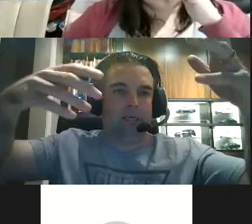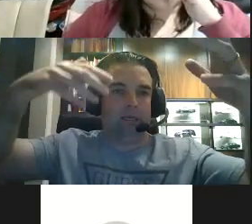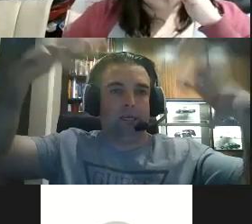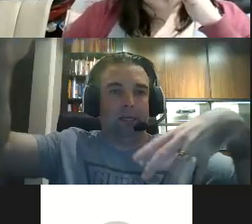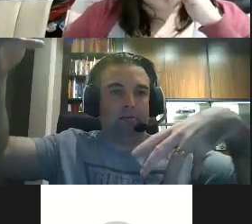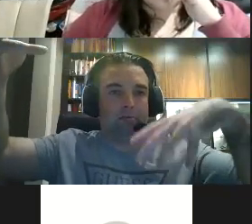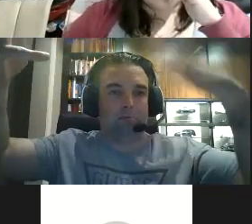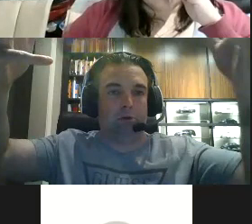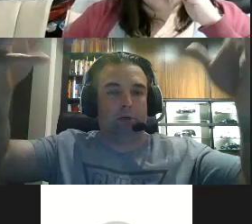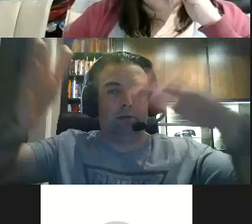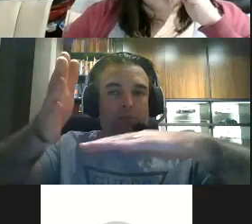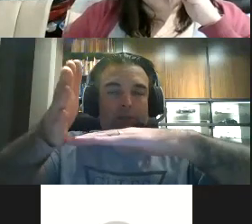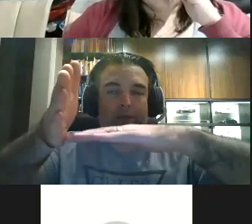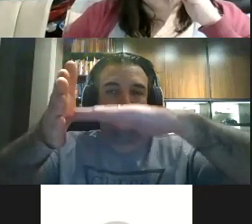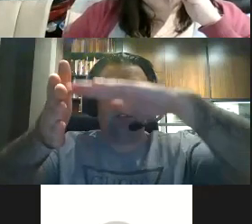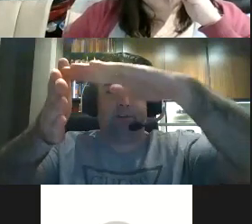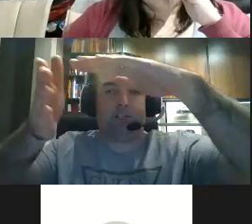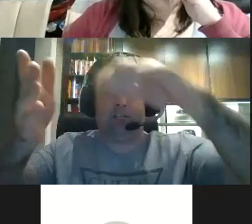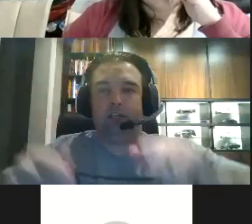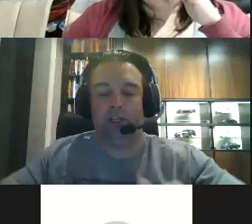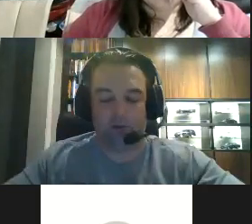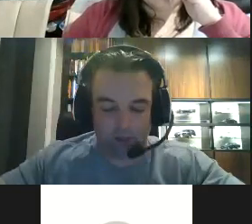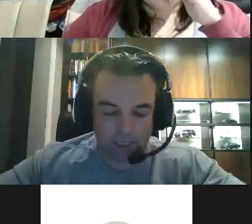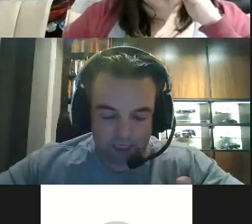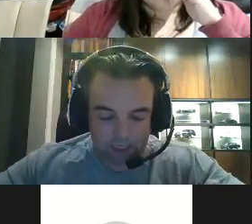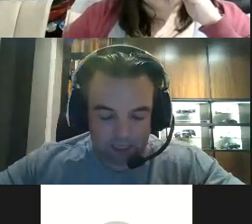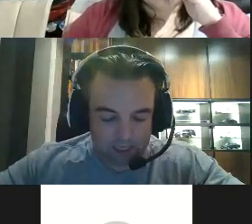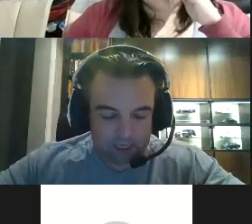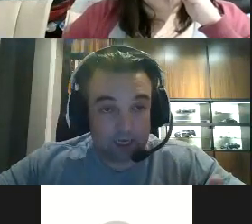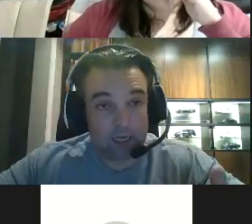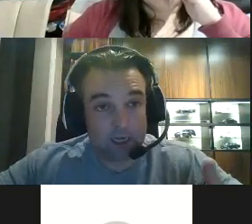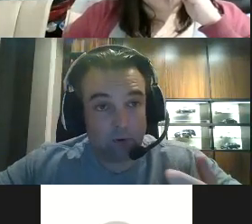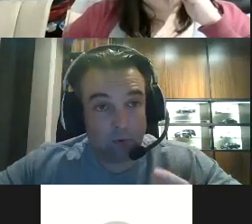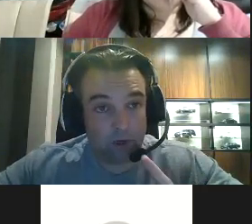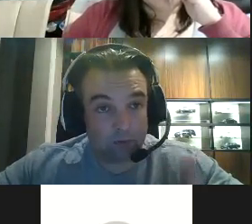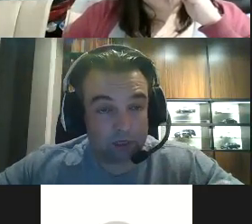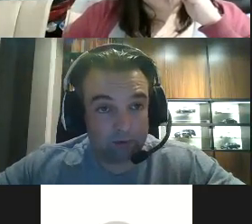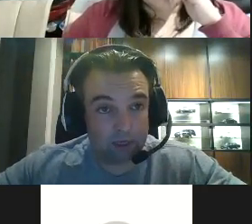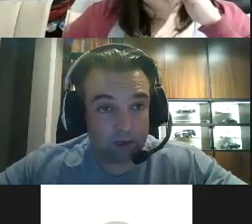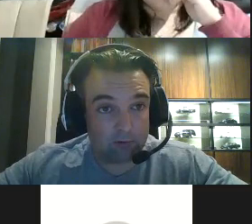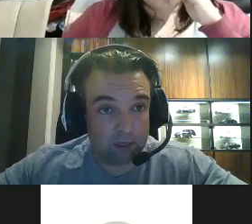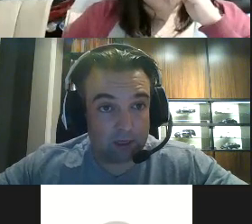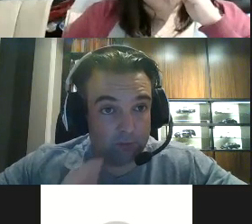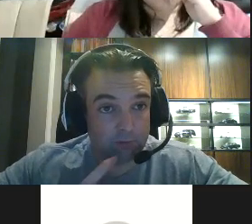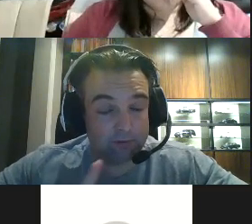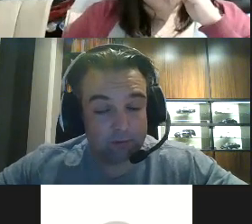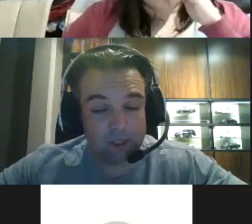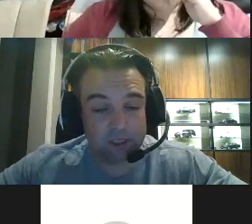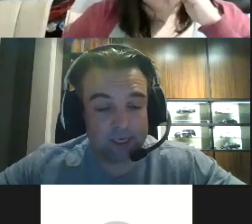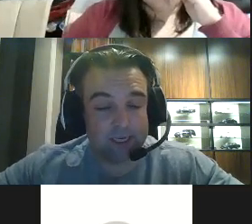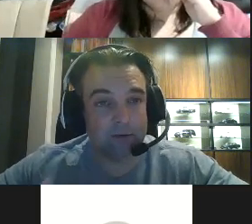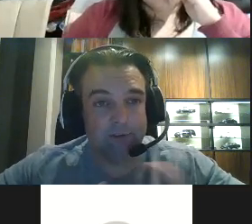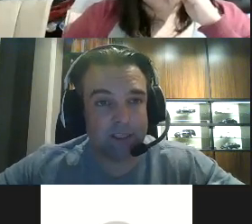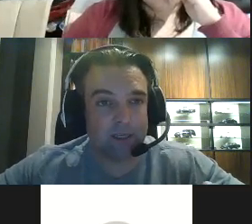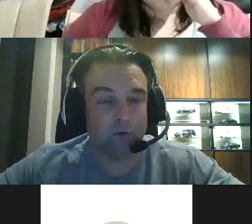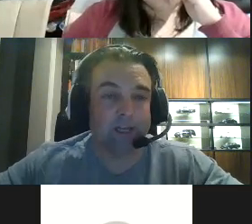Em 500, 1000 anos, a barragem vai estar cheia de rejeito. O responsável técnico de Itaipu uma vez me disse